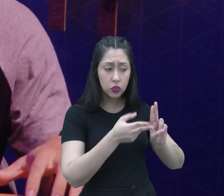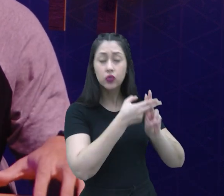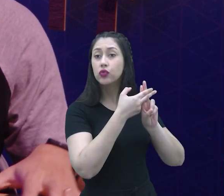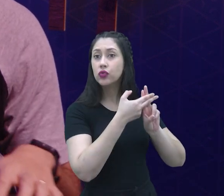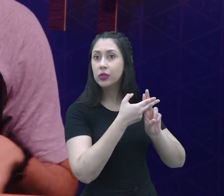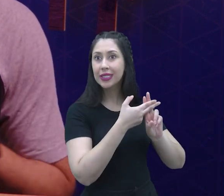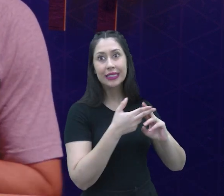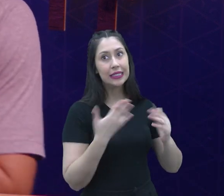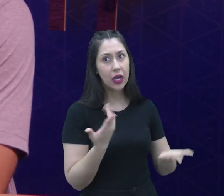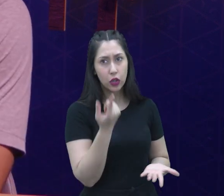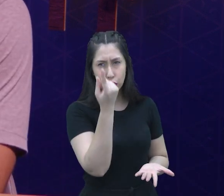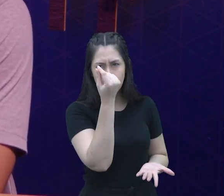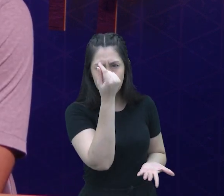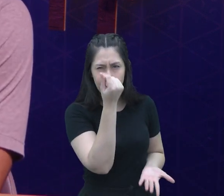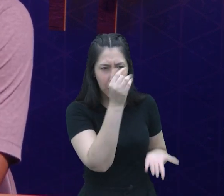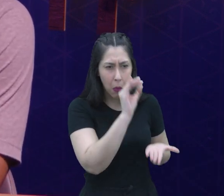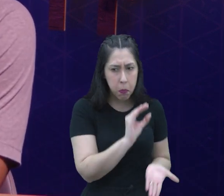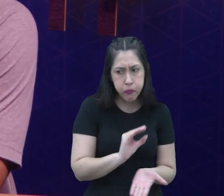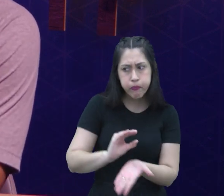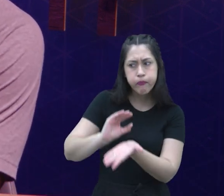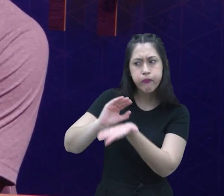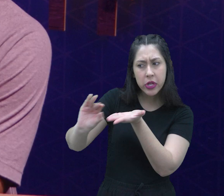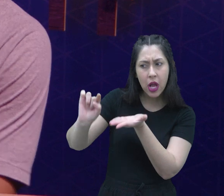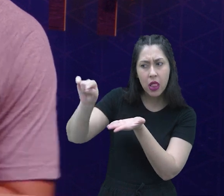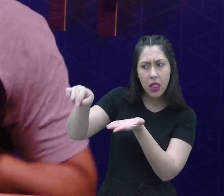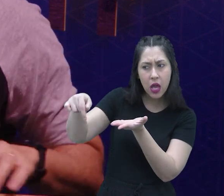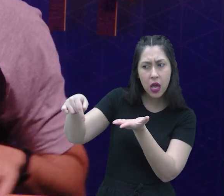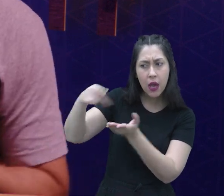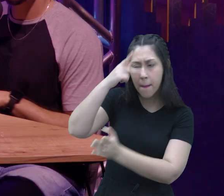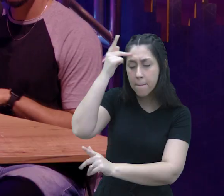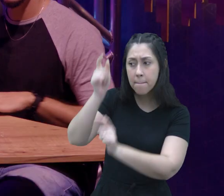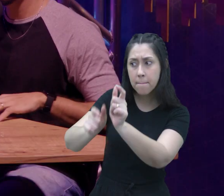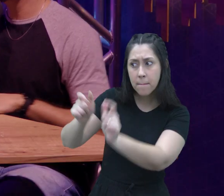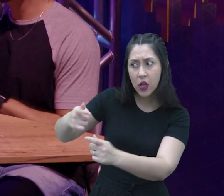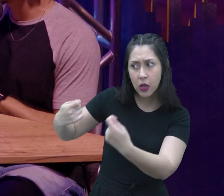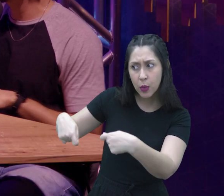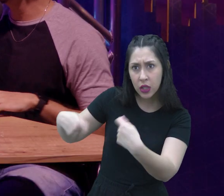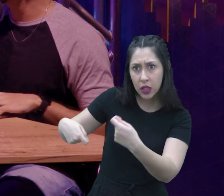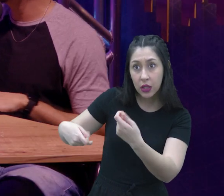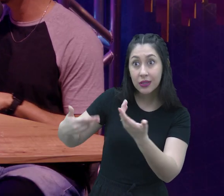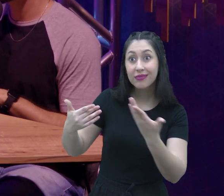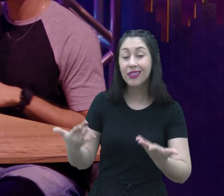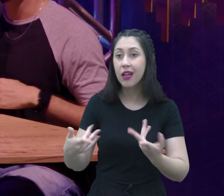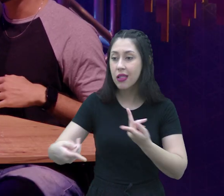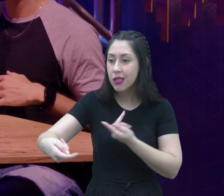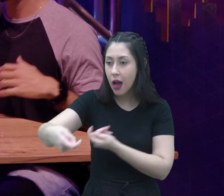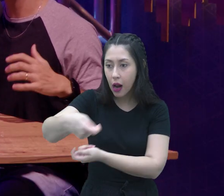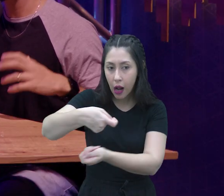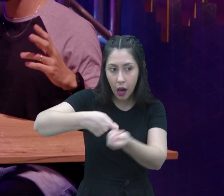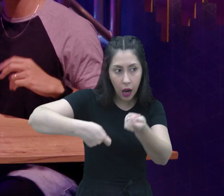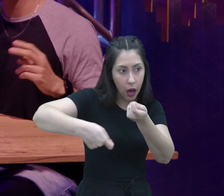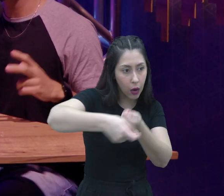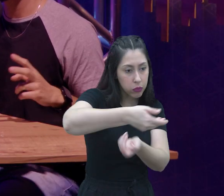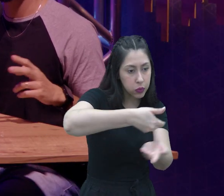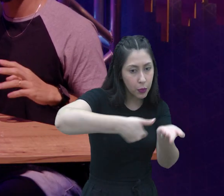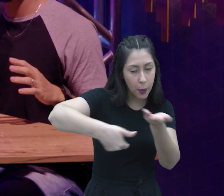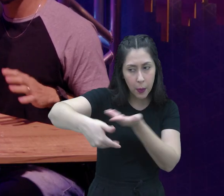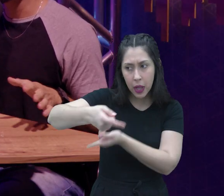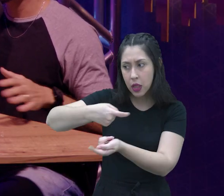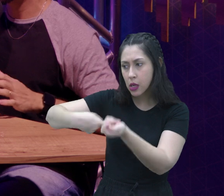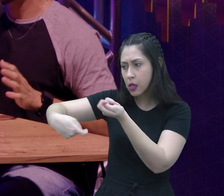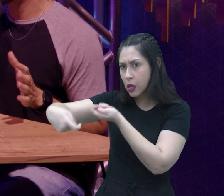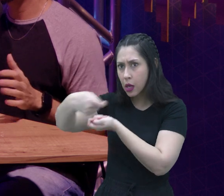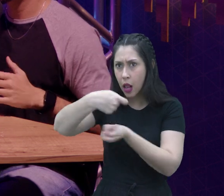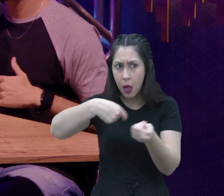esse tanto de dinheiro aqui, porque tem esse tanto de gente precisando, e aí vai fazendo esse gerenciamento,